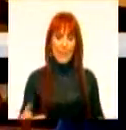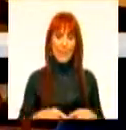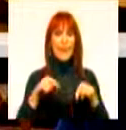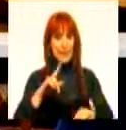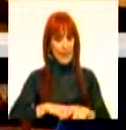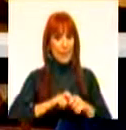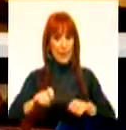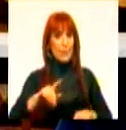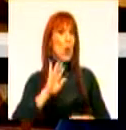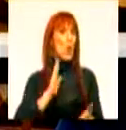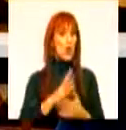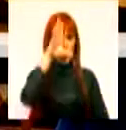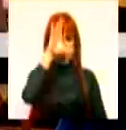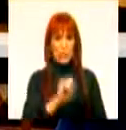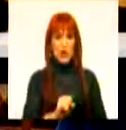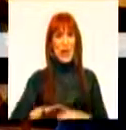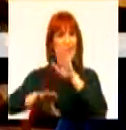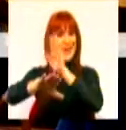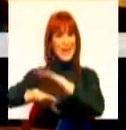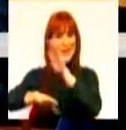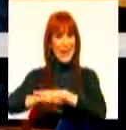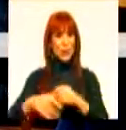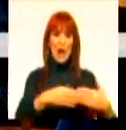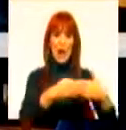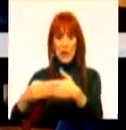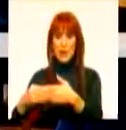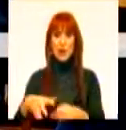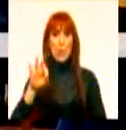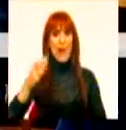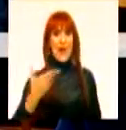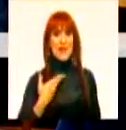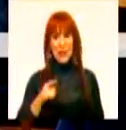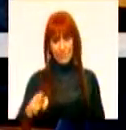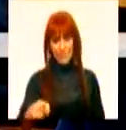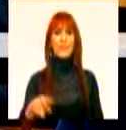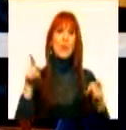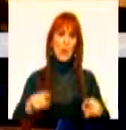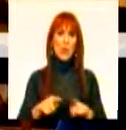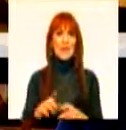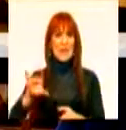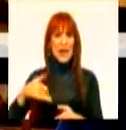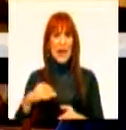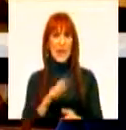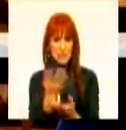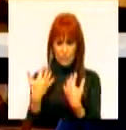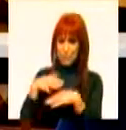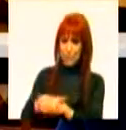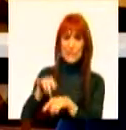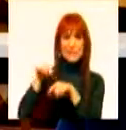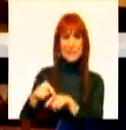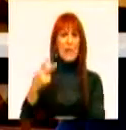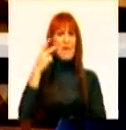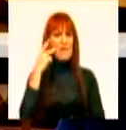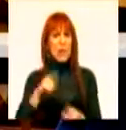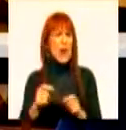foi durante o último governo de direita, liderado pelo PSD e com o CDS integrá-lo, que se